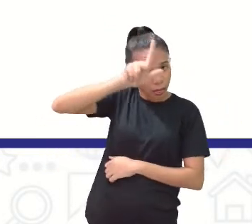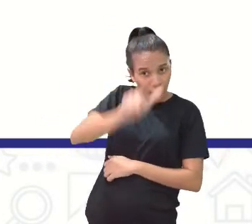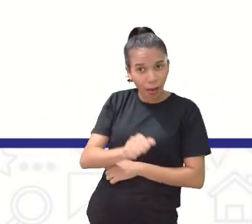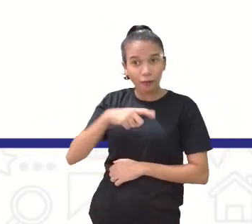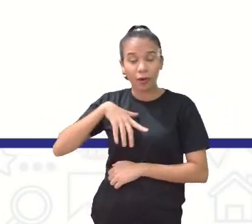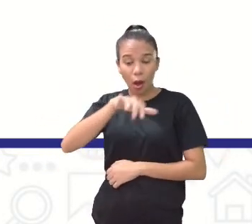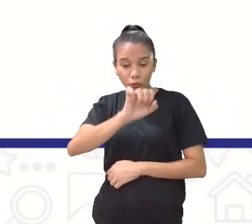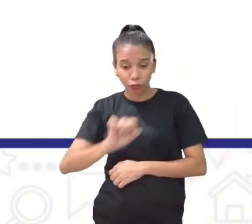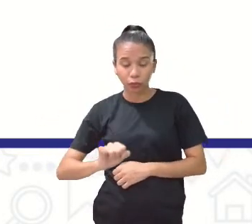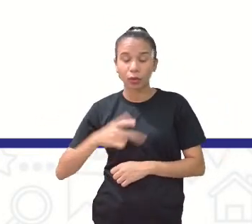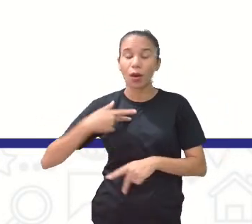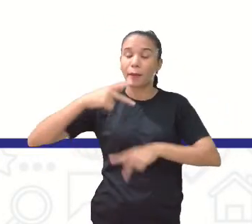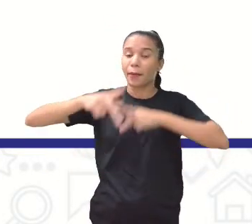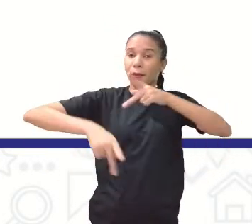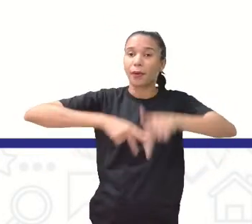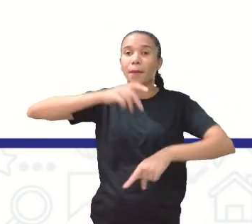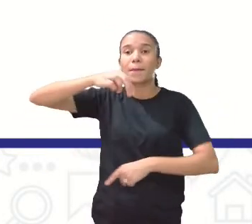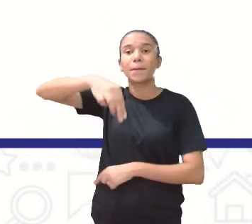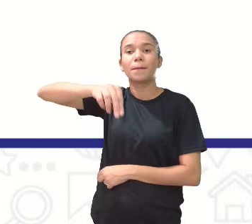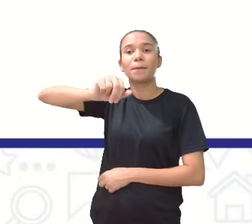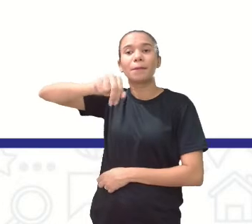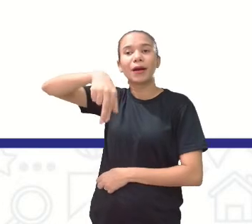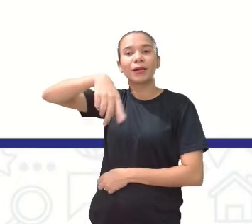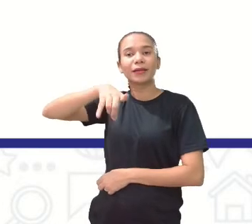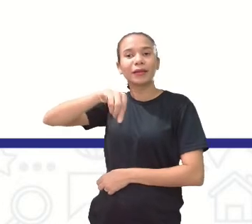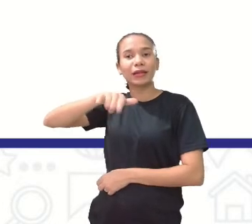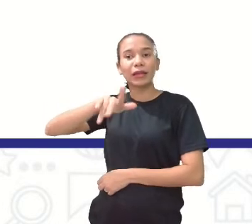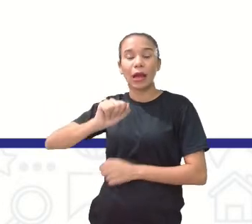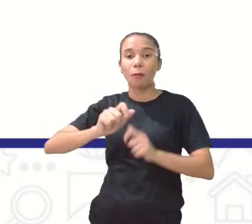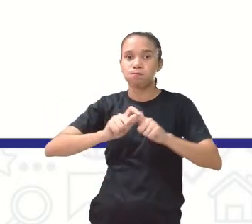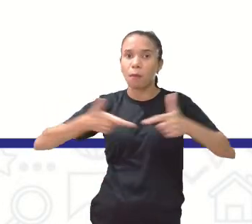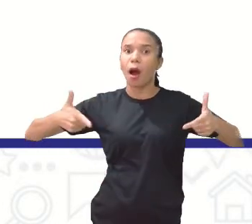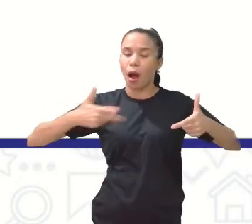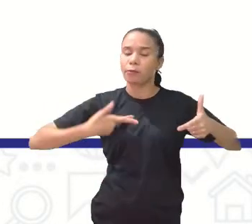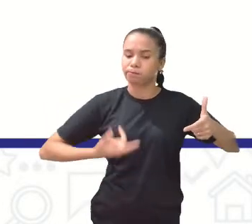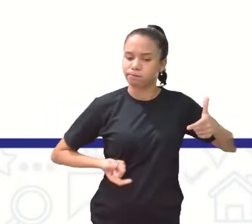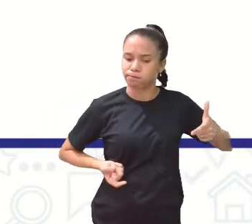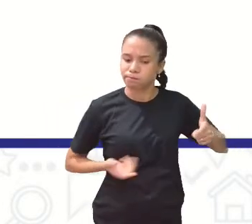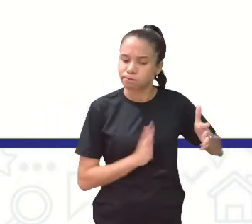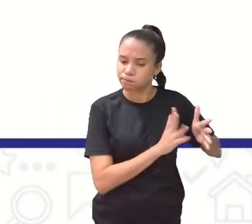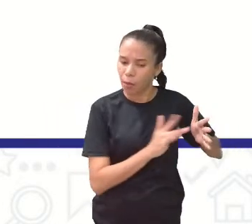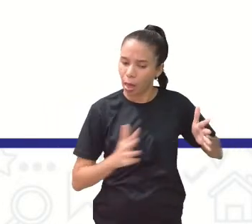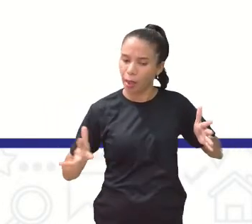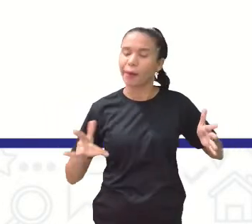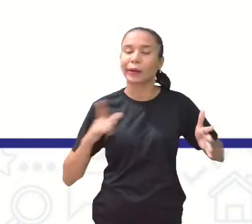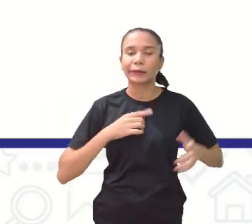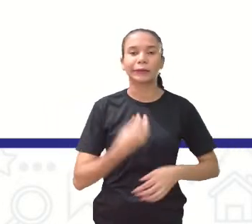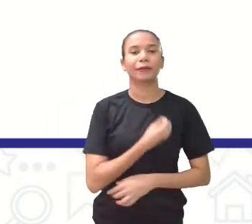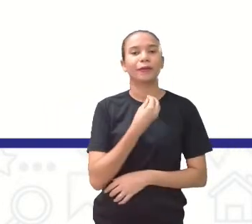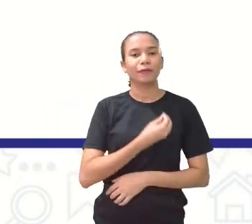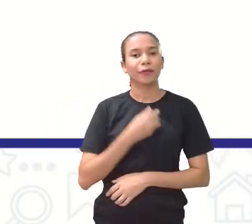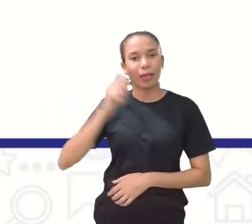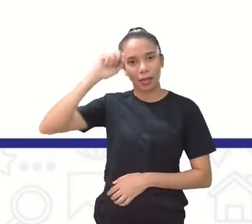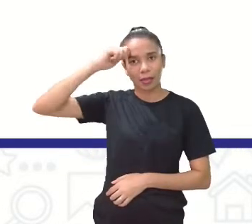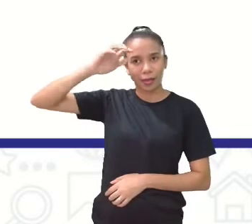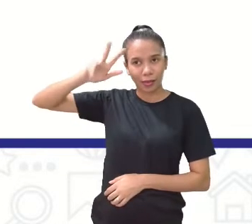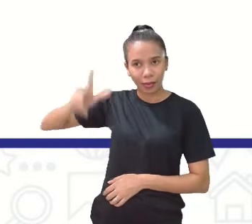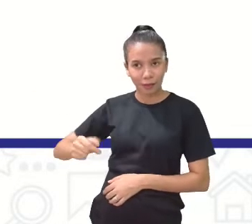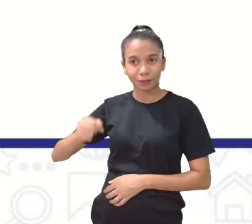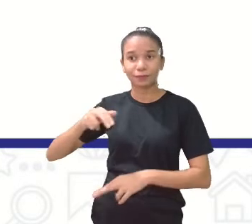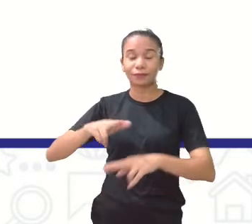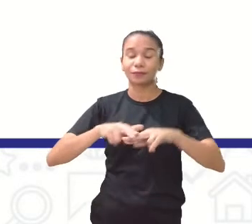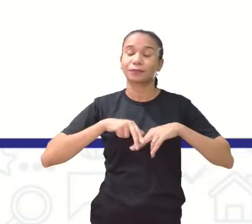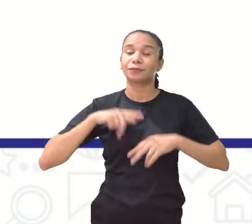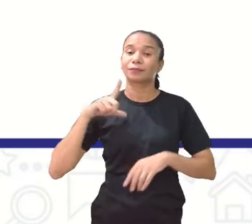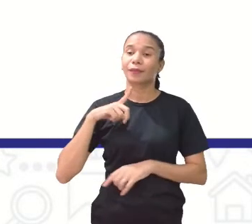dos povos mandingas, né, e foi um dos maiores e mais duradouros reinos que existiu no continente africano. Então